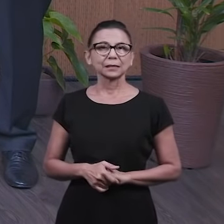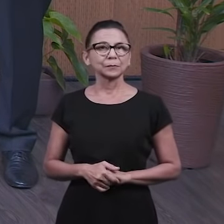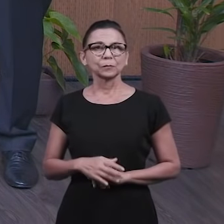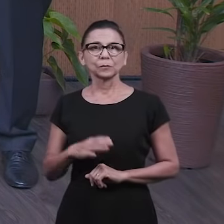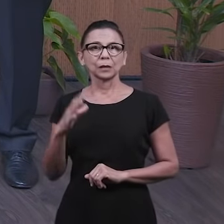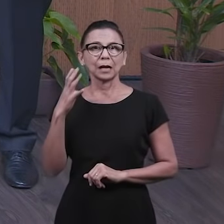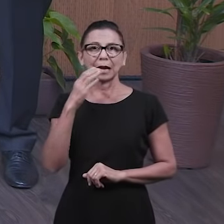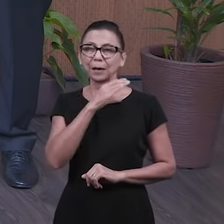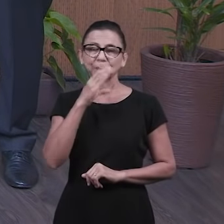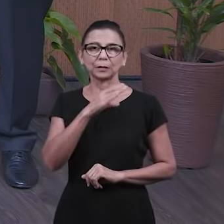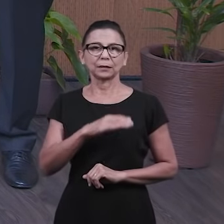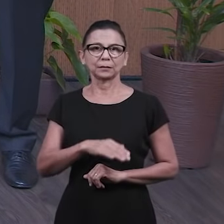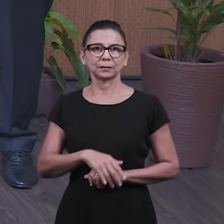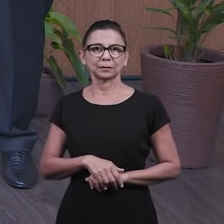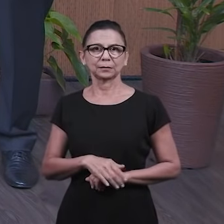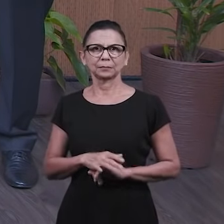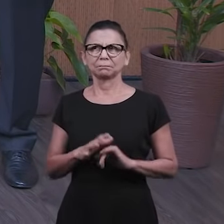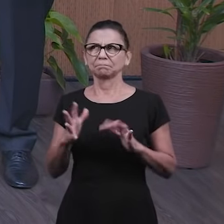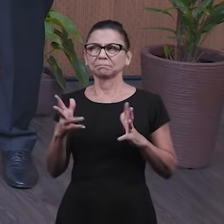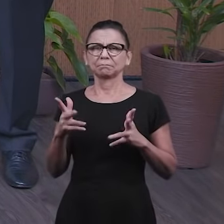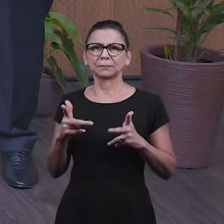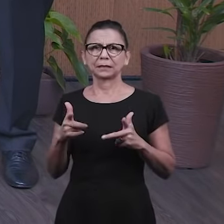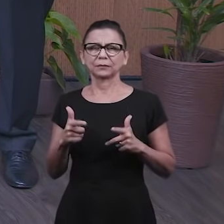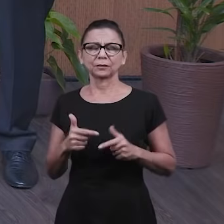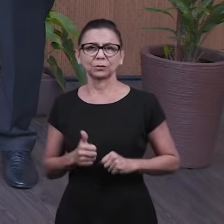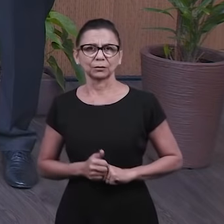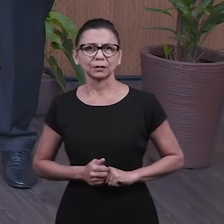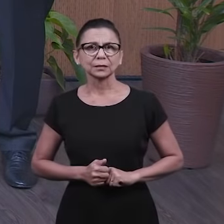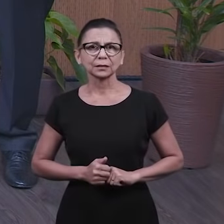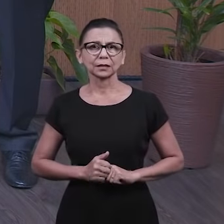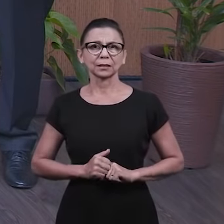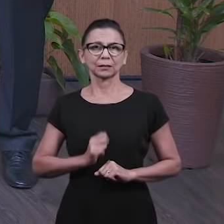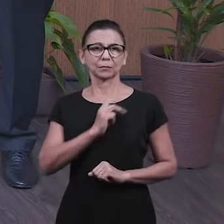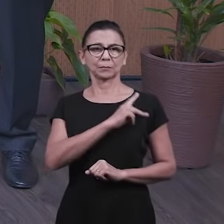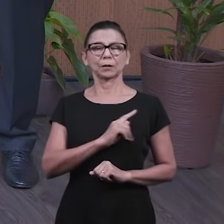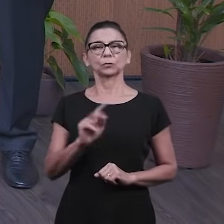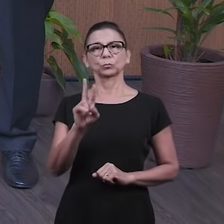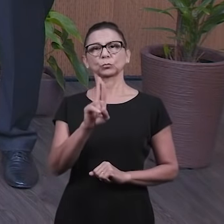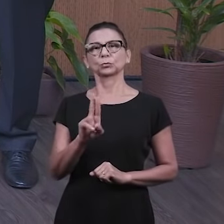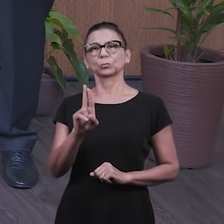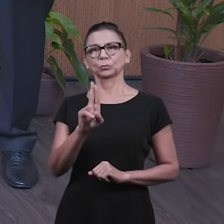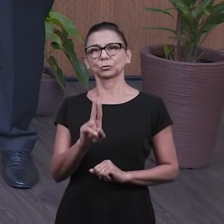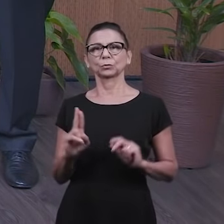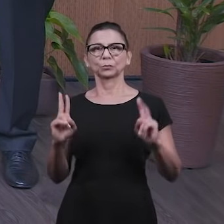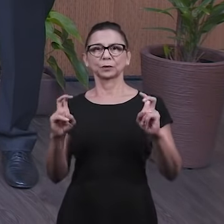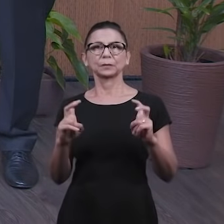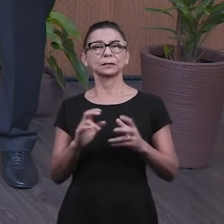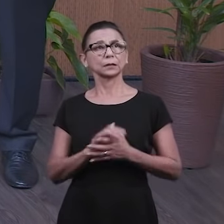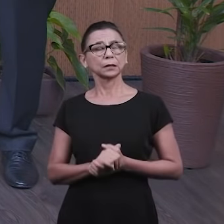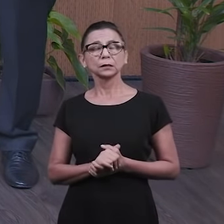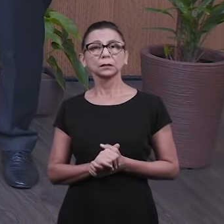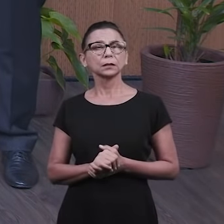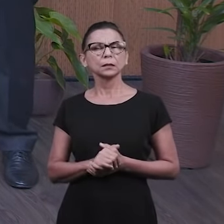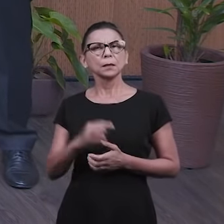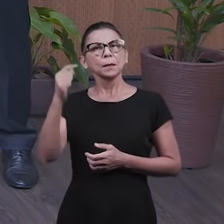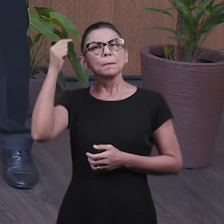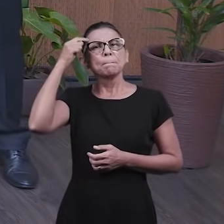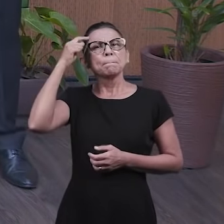tão extraordinária que o apóstolo Paulo usou essa expressão no abrir e fechar de olhos.